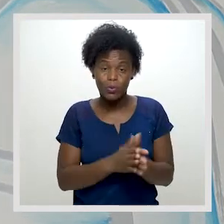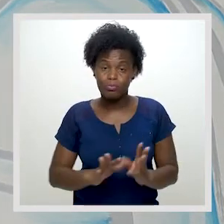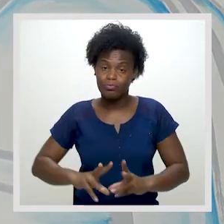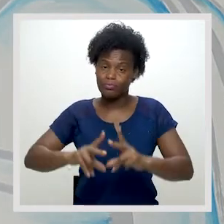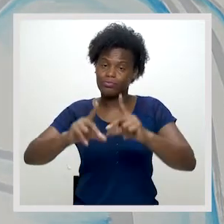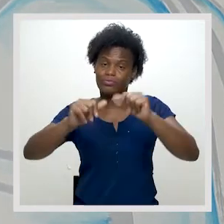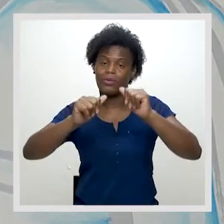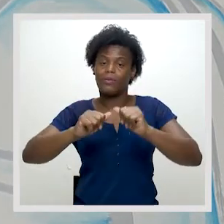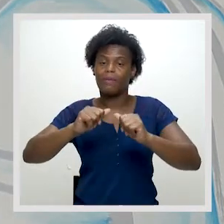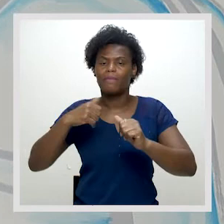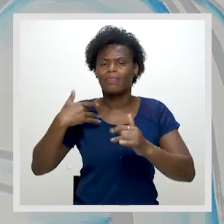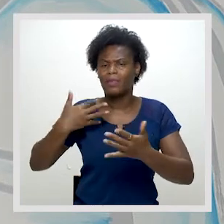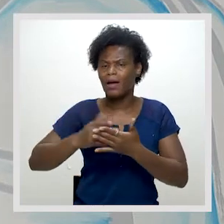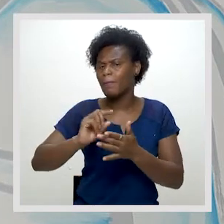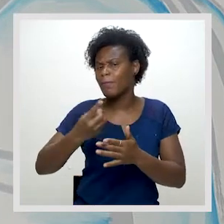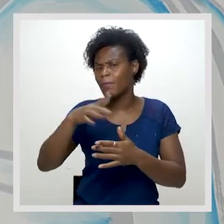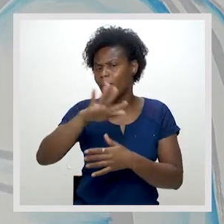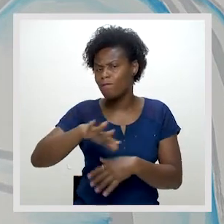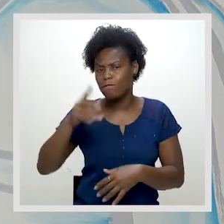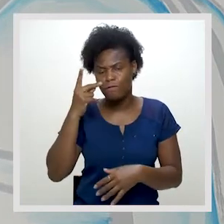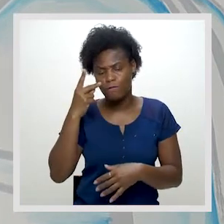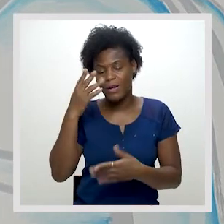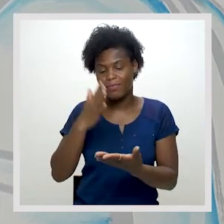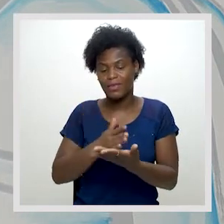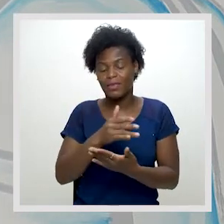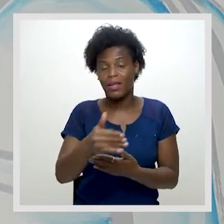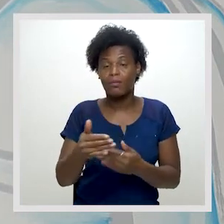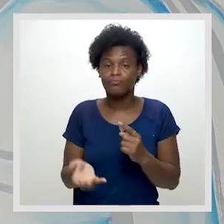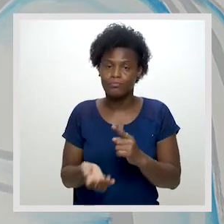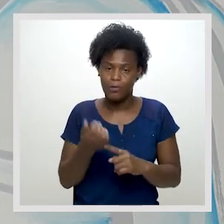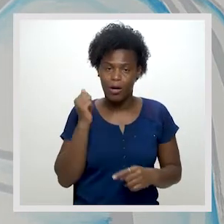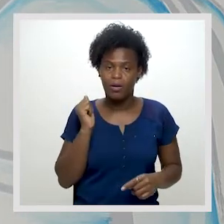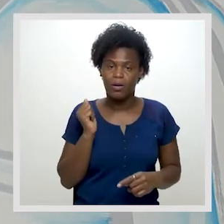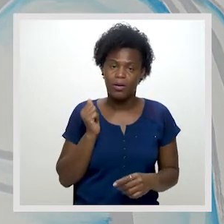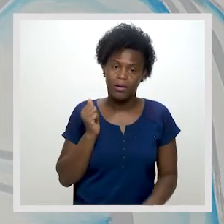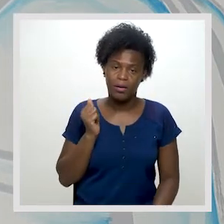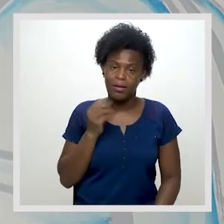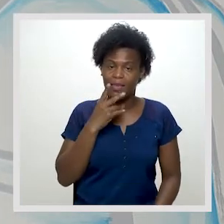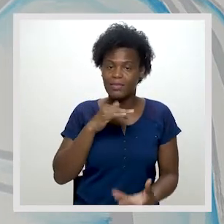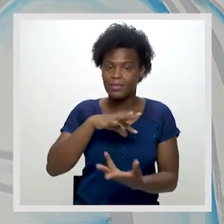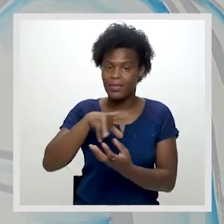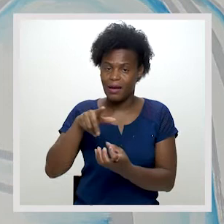evolução, desde as primeiras formas de vida até a conquista da Terra propriamente